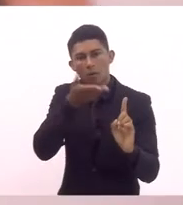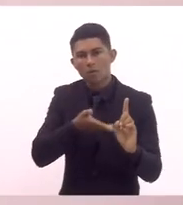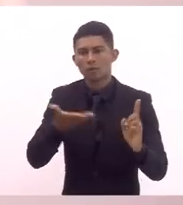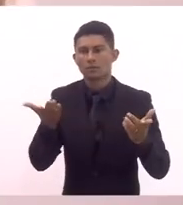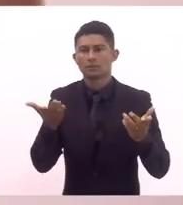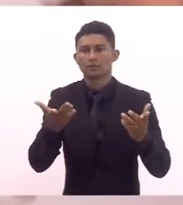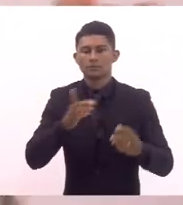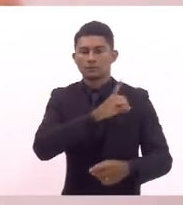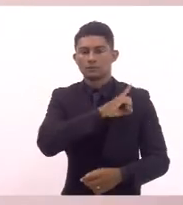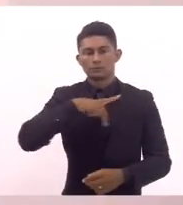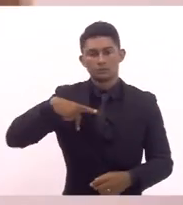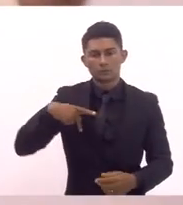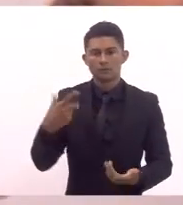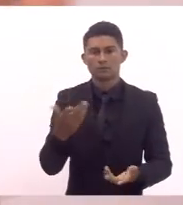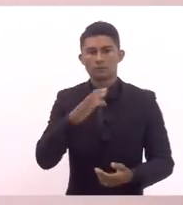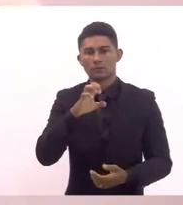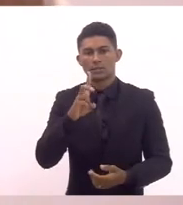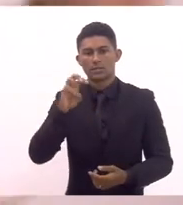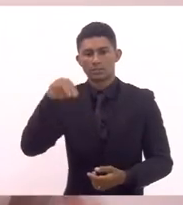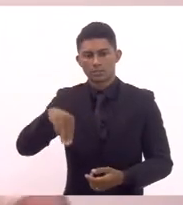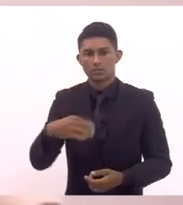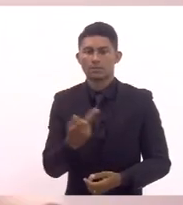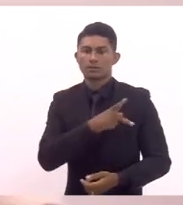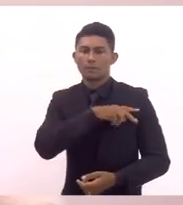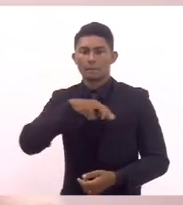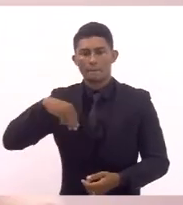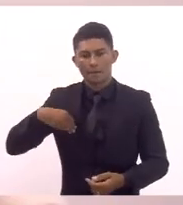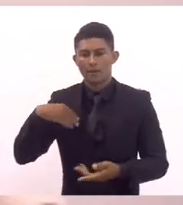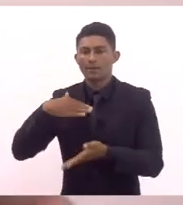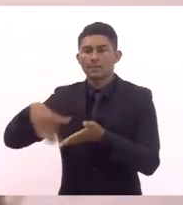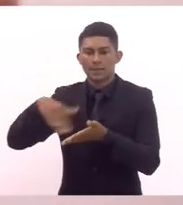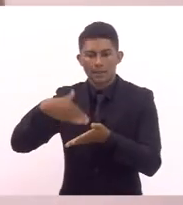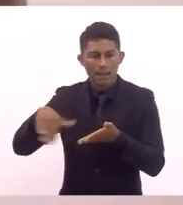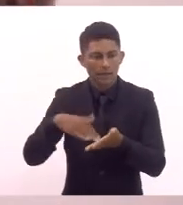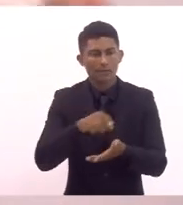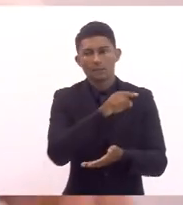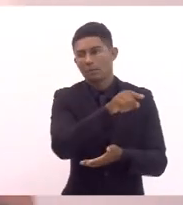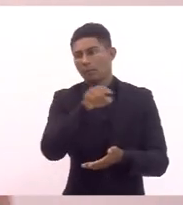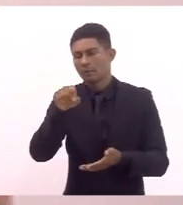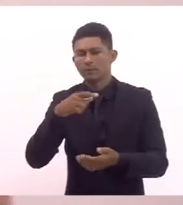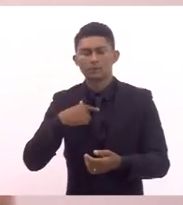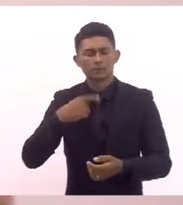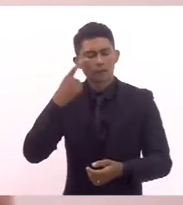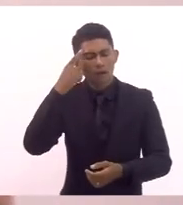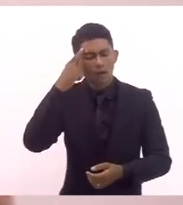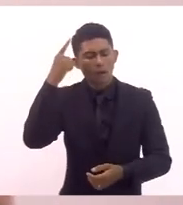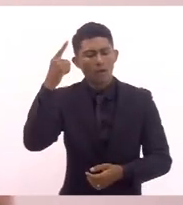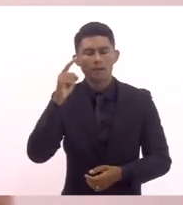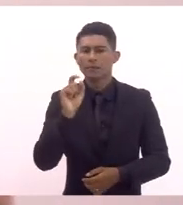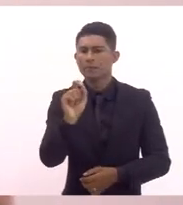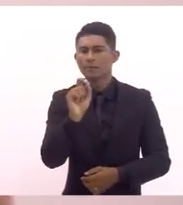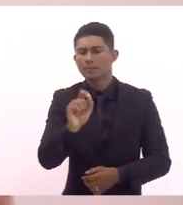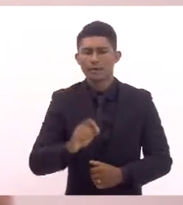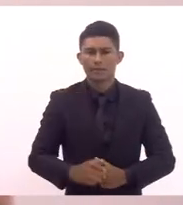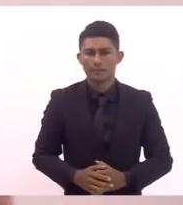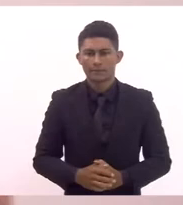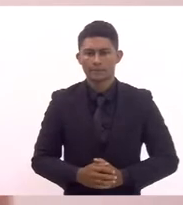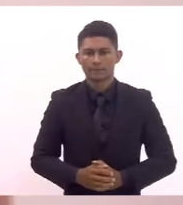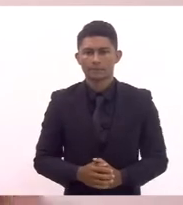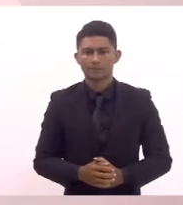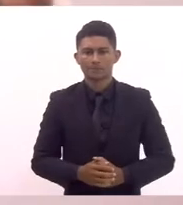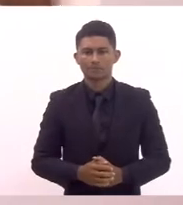da Defensoria do sede do MP das secretarias estão e me vem à cabeça uma coisa